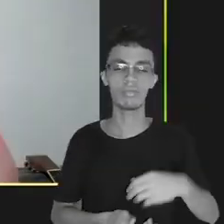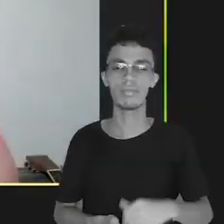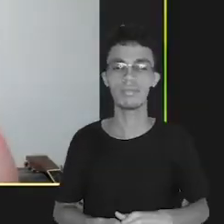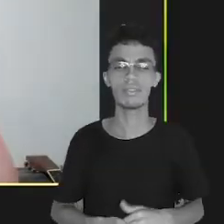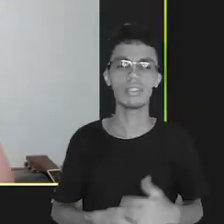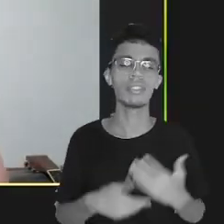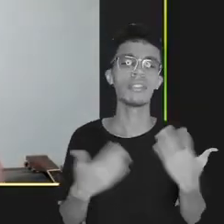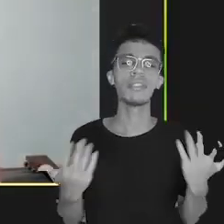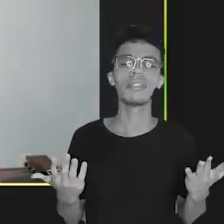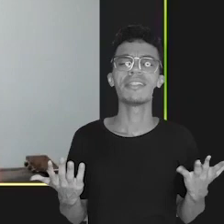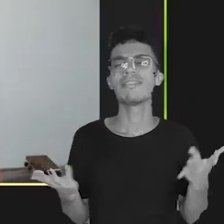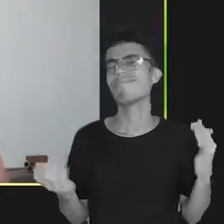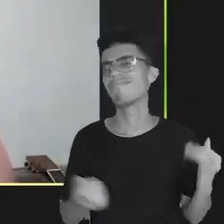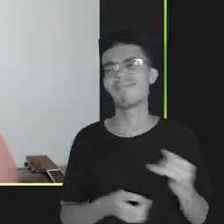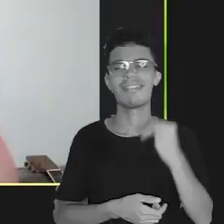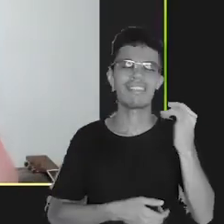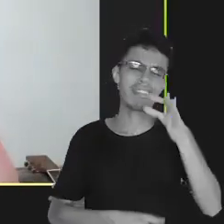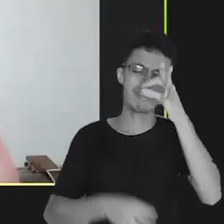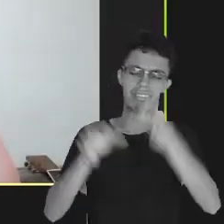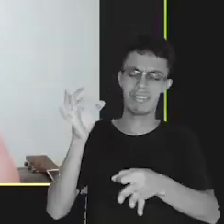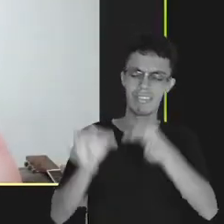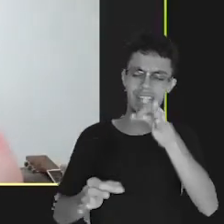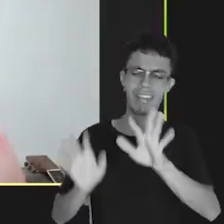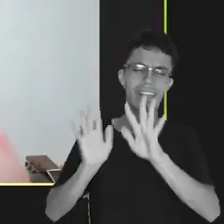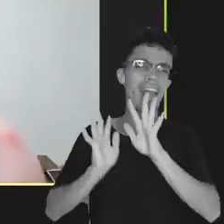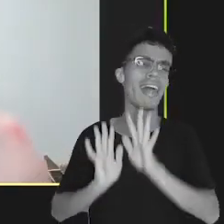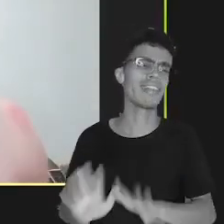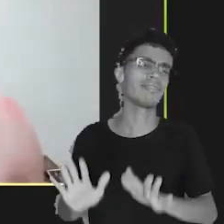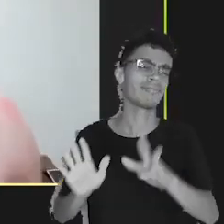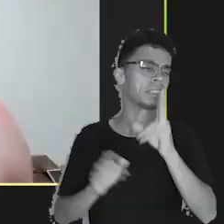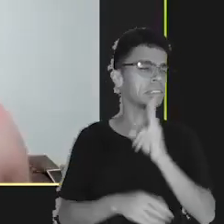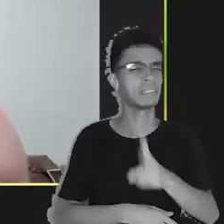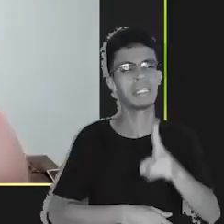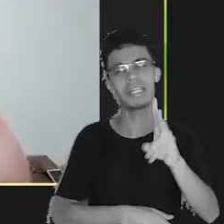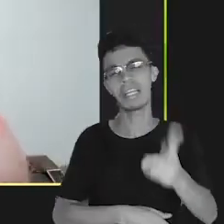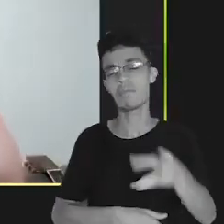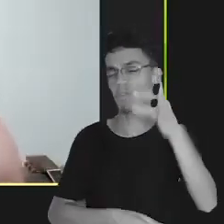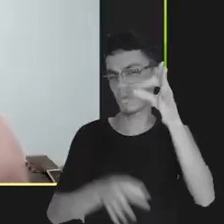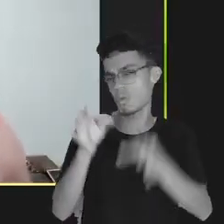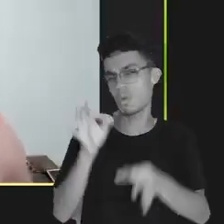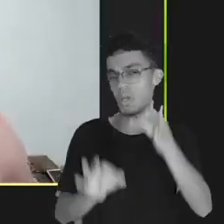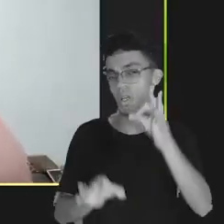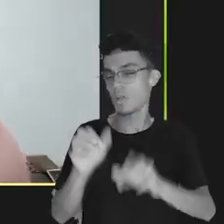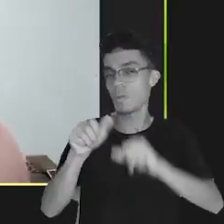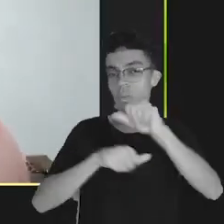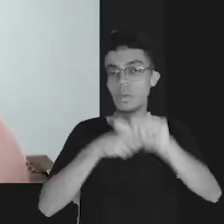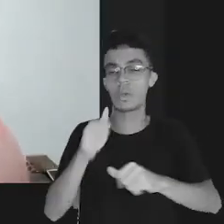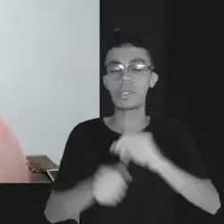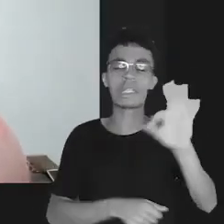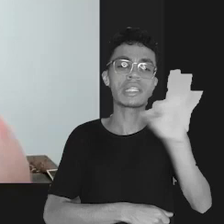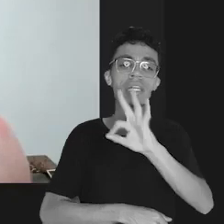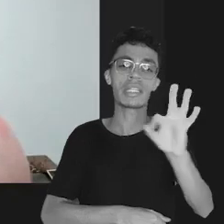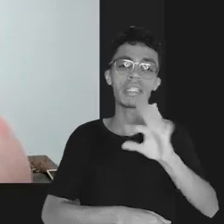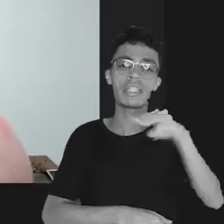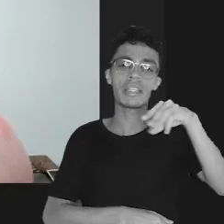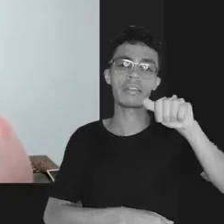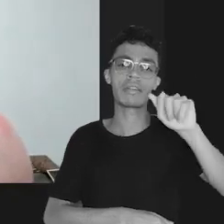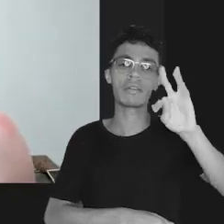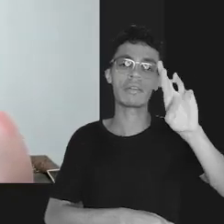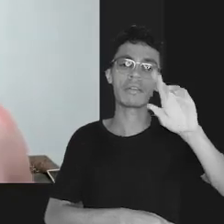E o que isso importa? Um juiz é e será sempre um juiz da matriz, Aponta o